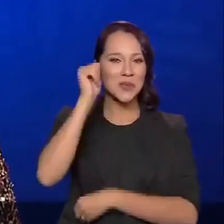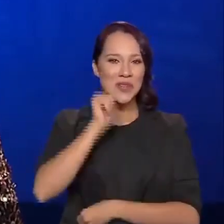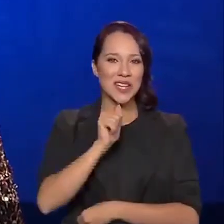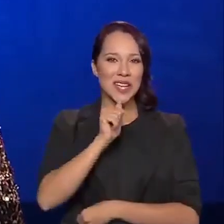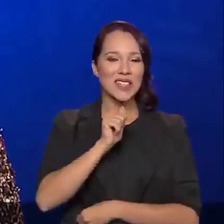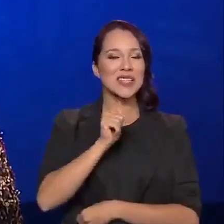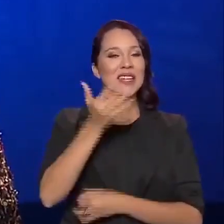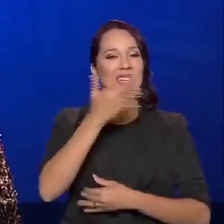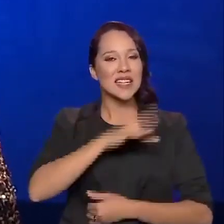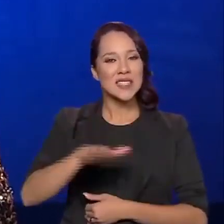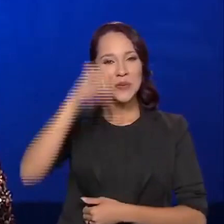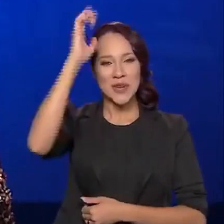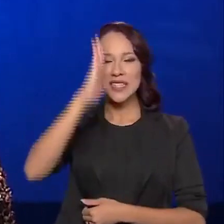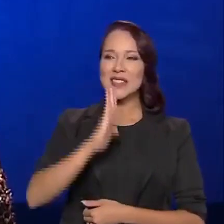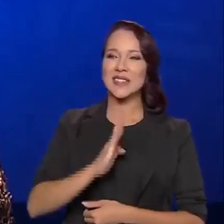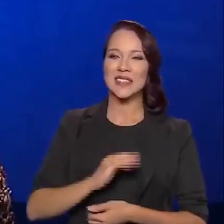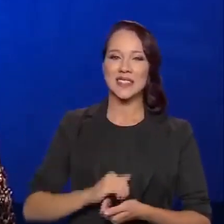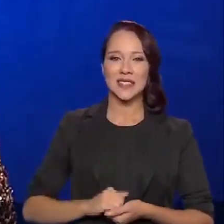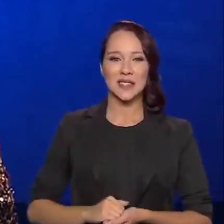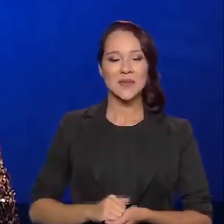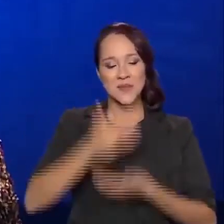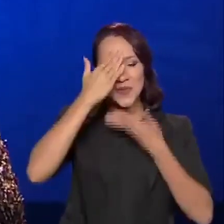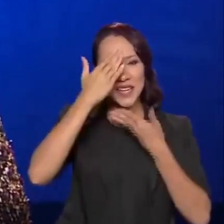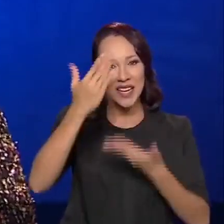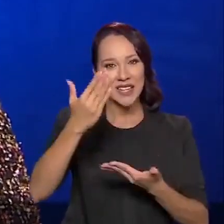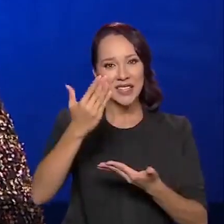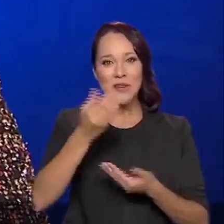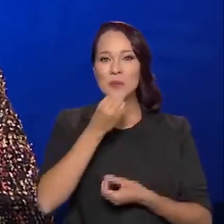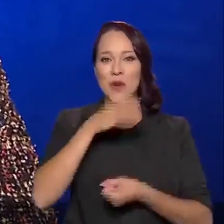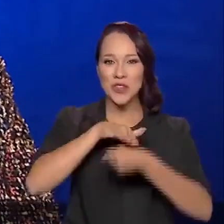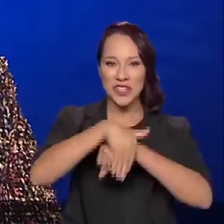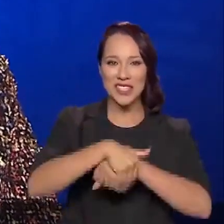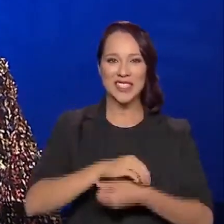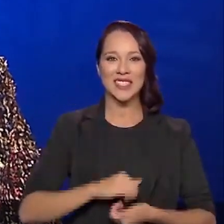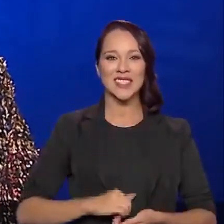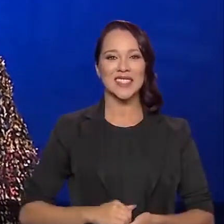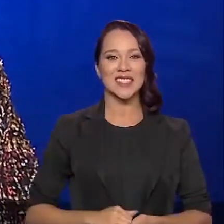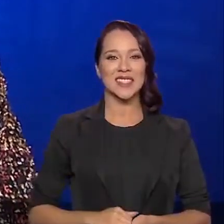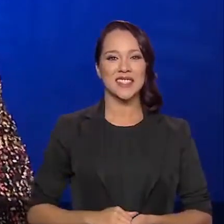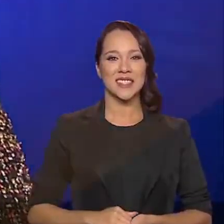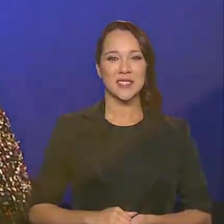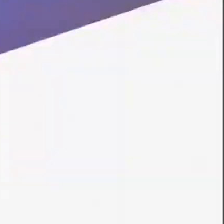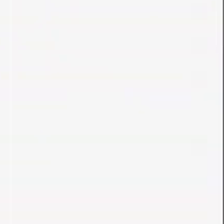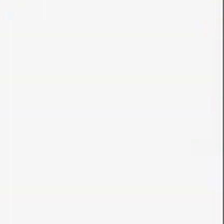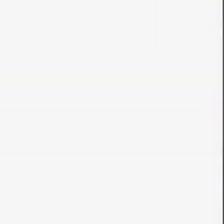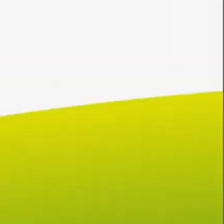as mulheres e meninas no nosso Brasil. Muito obrigada e boa noite.